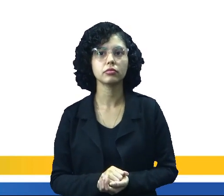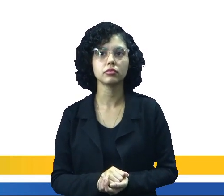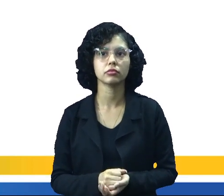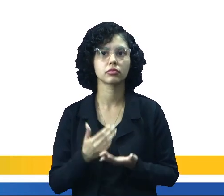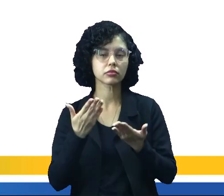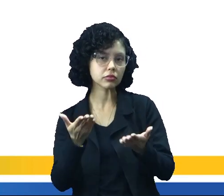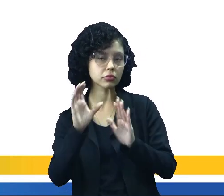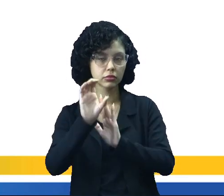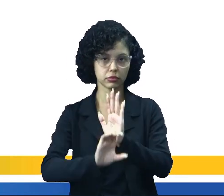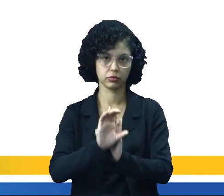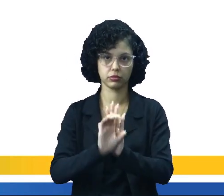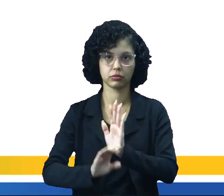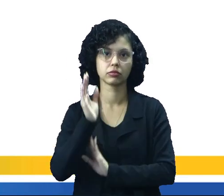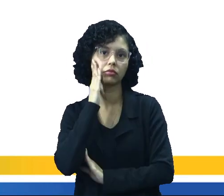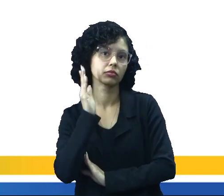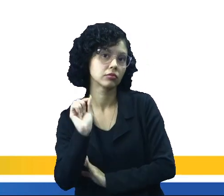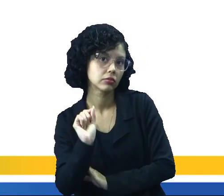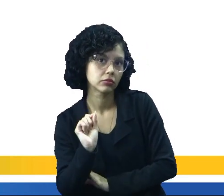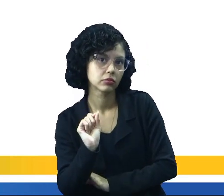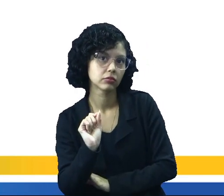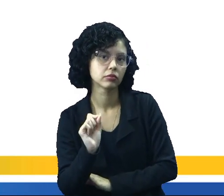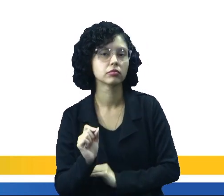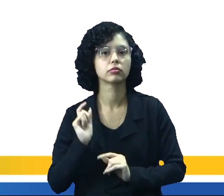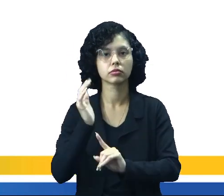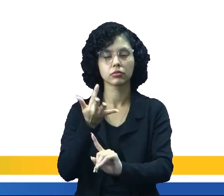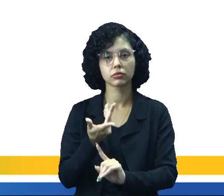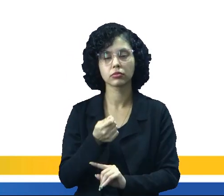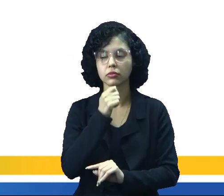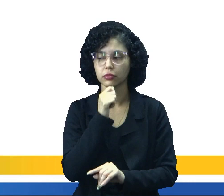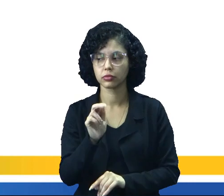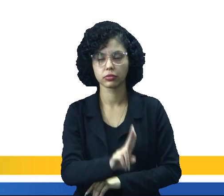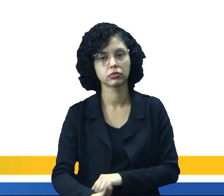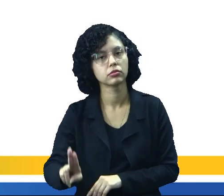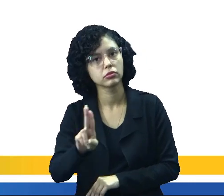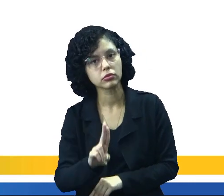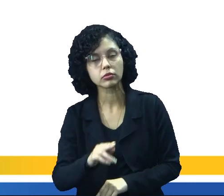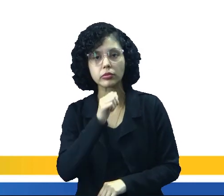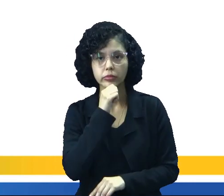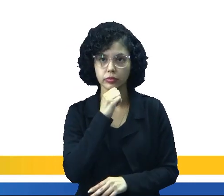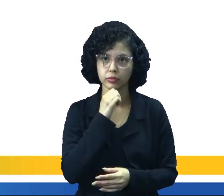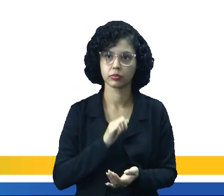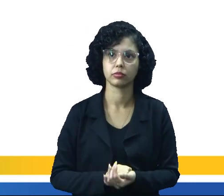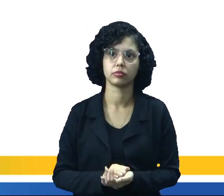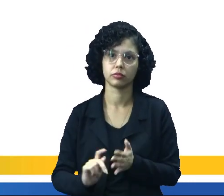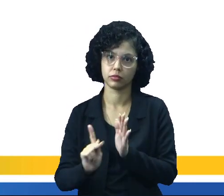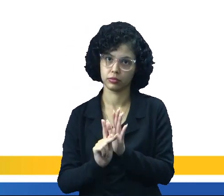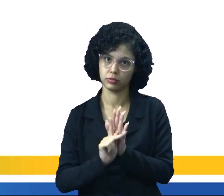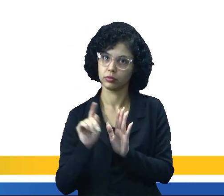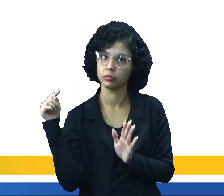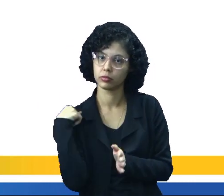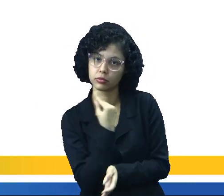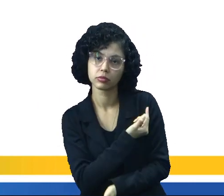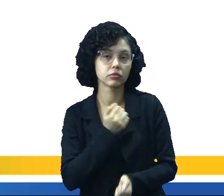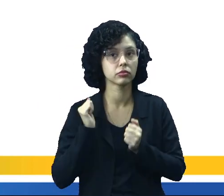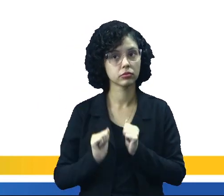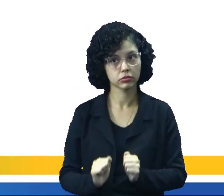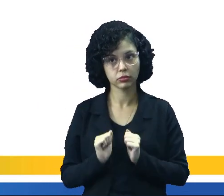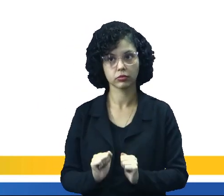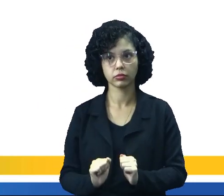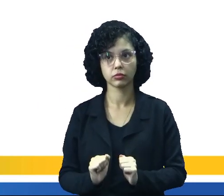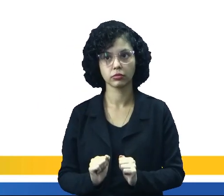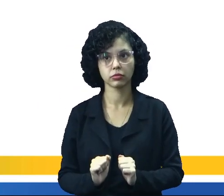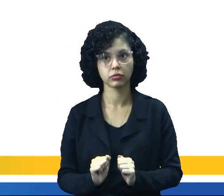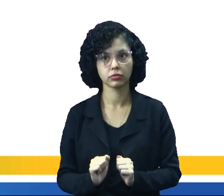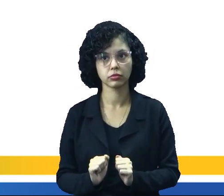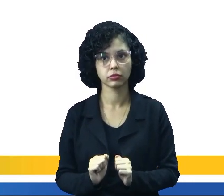nesse conceito, nós entendemos que a arte abstrata ela utiliza artifícios para que nós possamos,